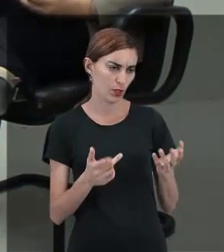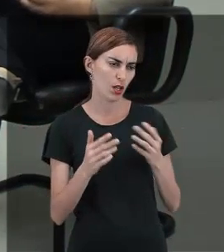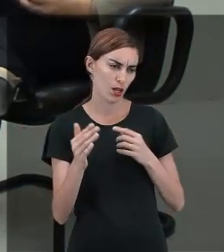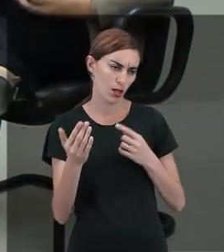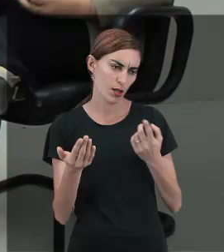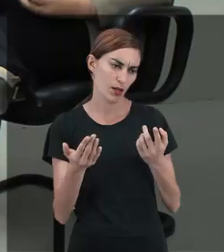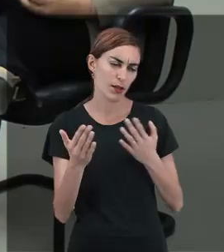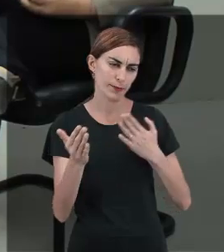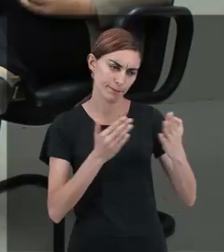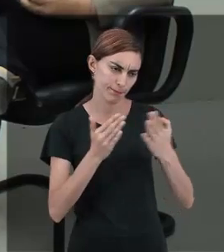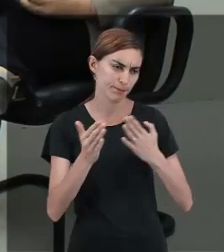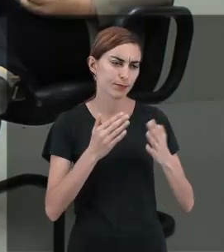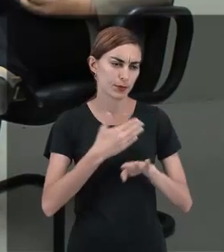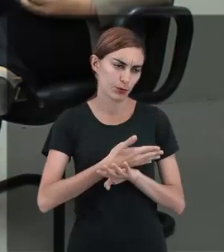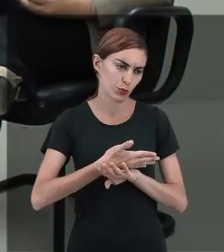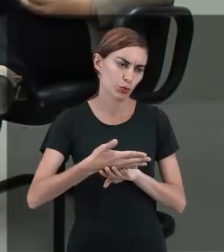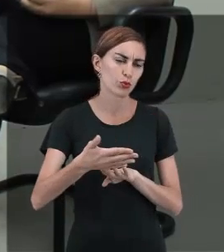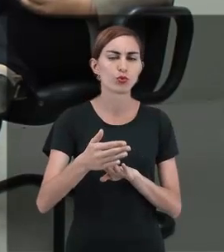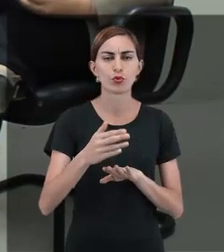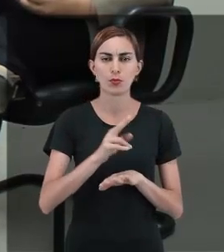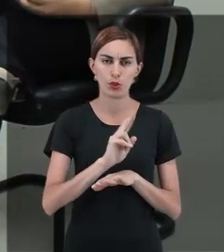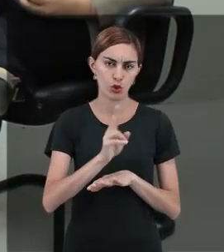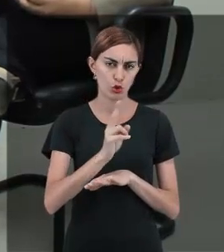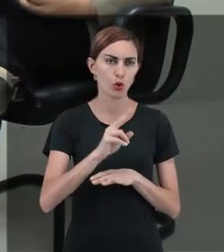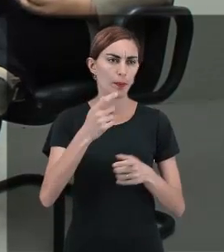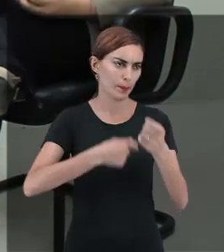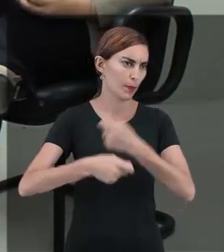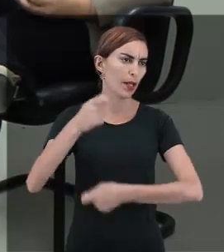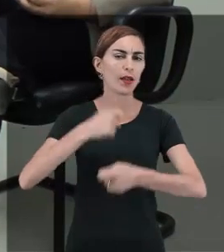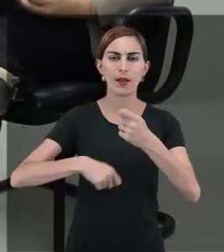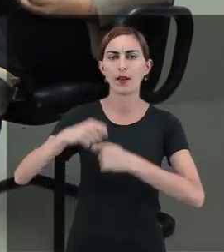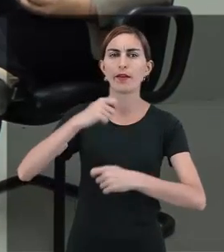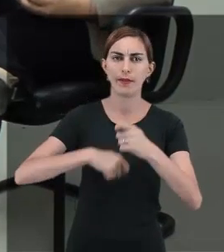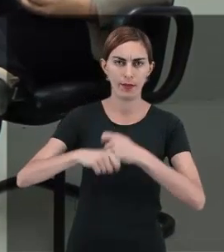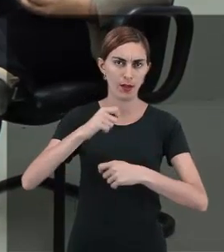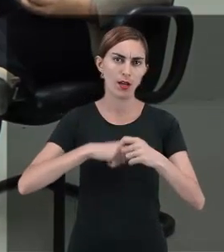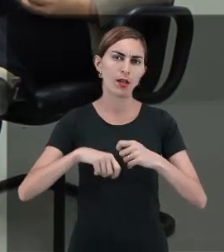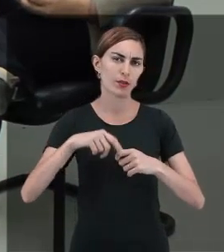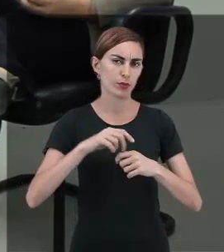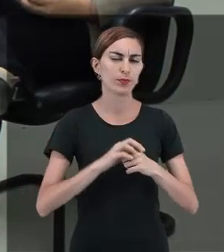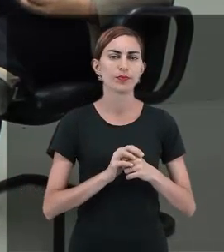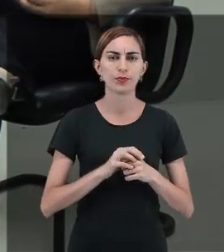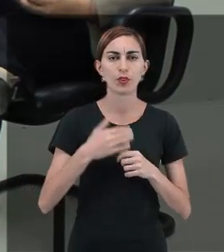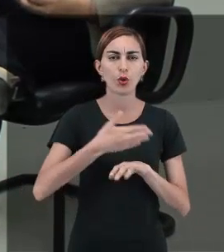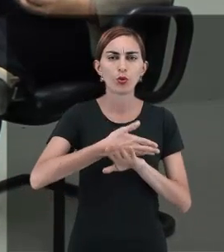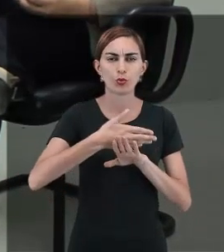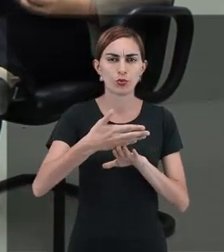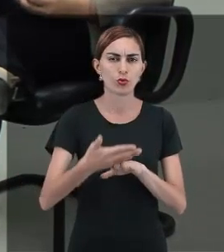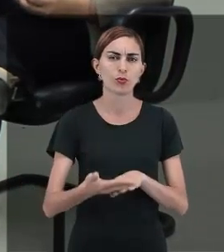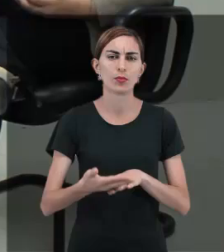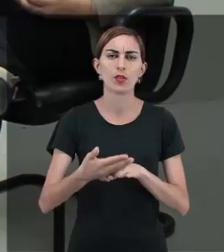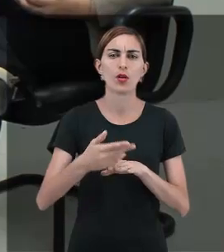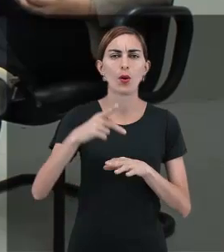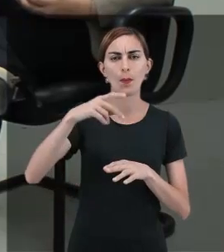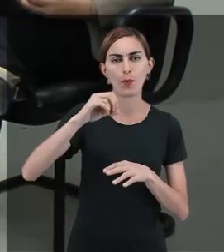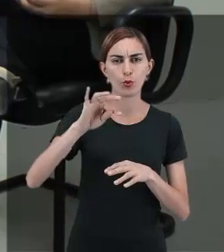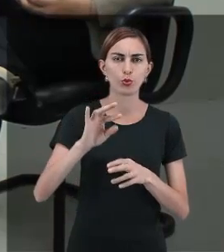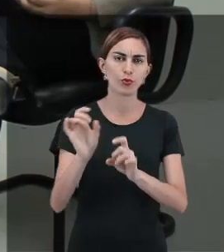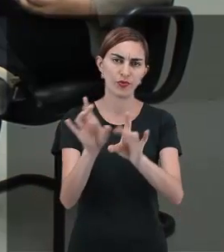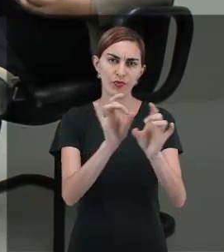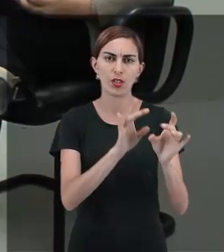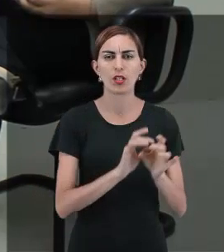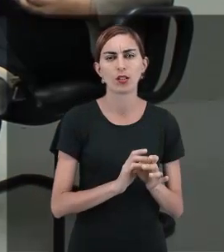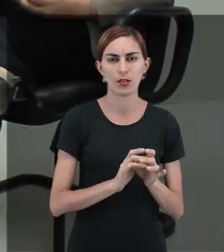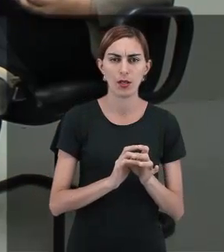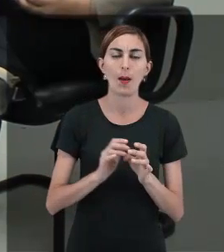verdade, a gente costuma chamar, né, no mercado costuma chamar de ponto de venda, PDV. A gente inverte esse papel e começa a chamar de ponto